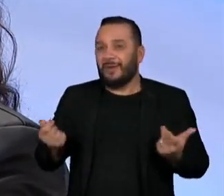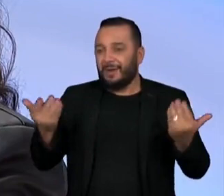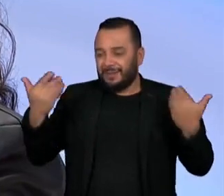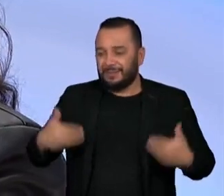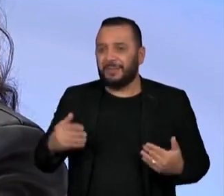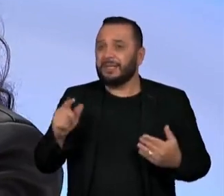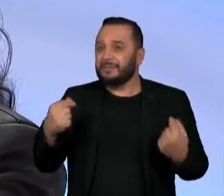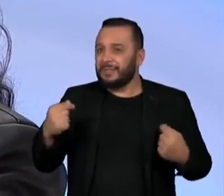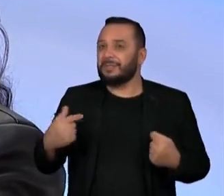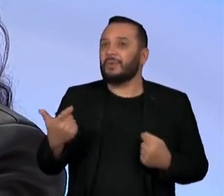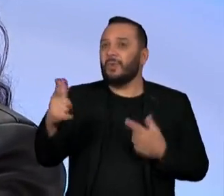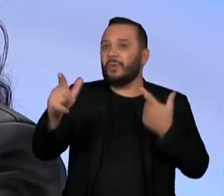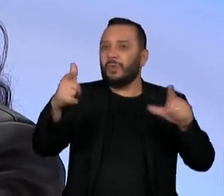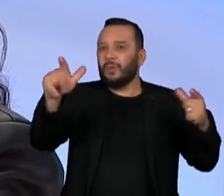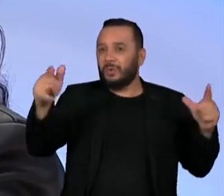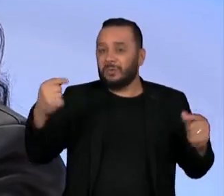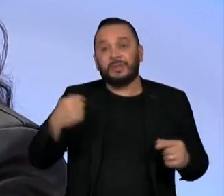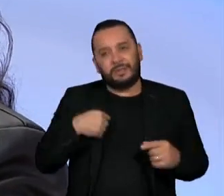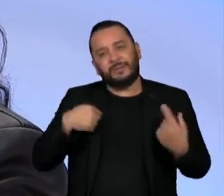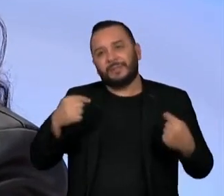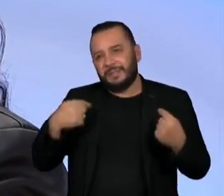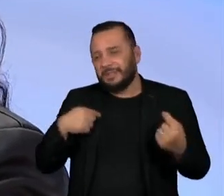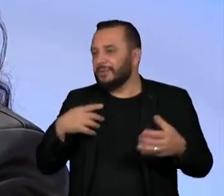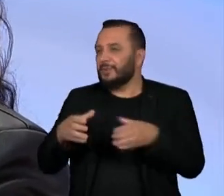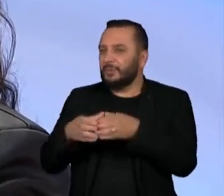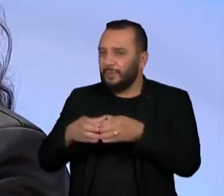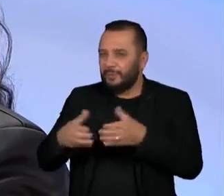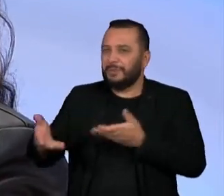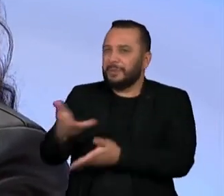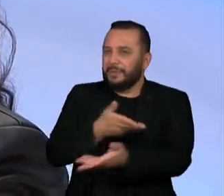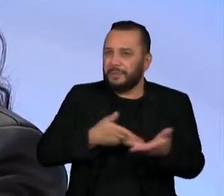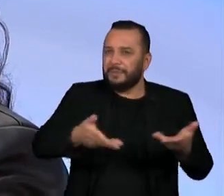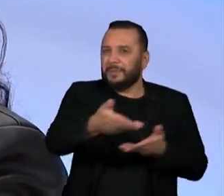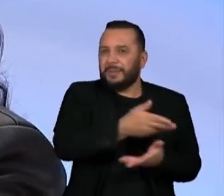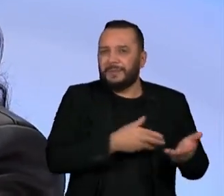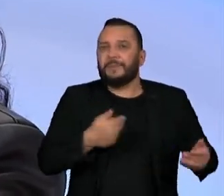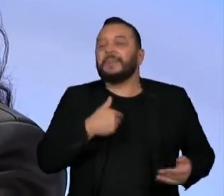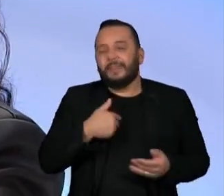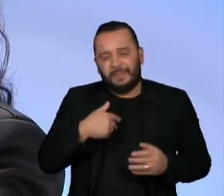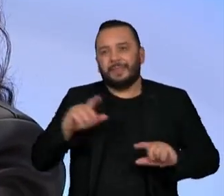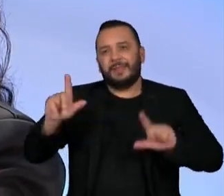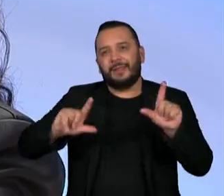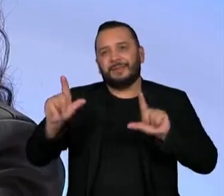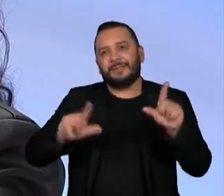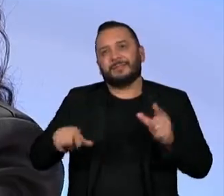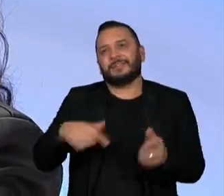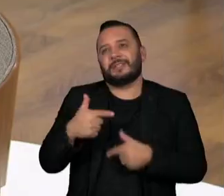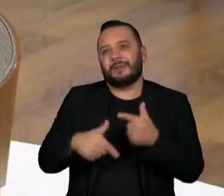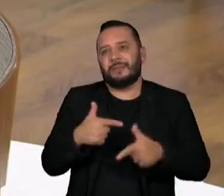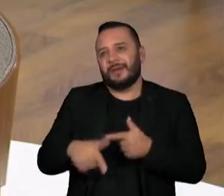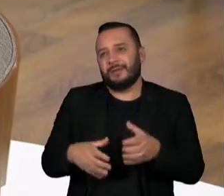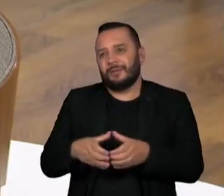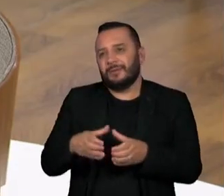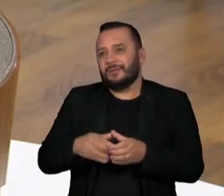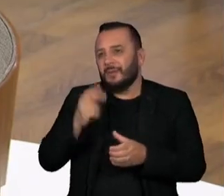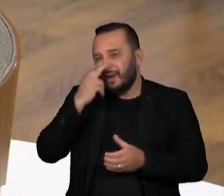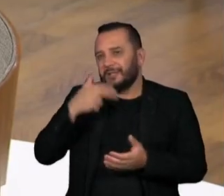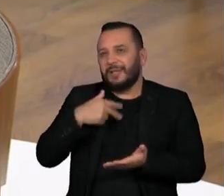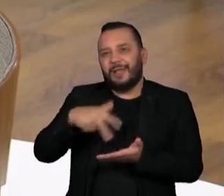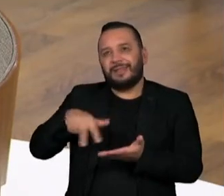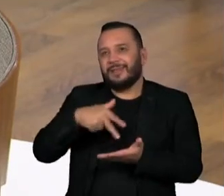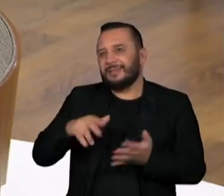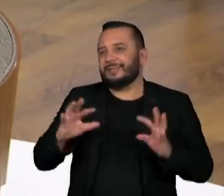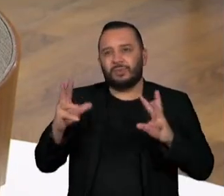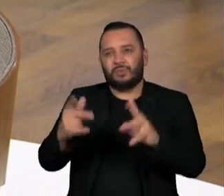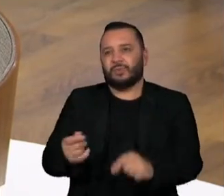Que você não pode destoar. Que você tem que fazer parte de um grupo. E televisão, a gente trabalha em grupo. Então, acho que a dança está em